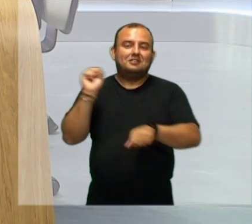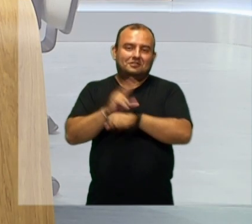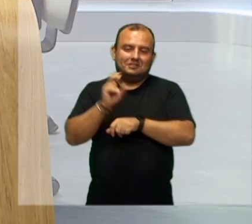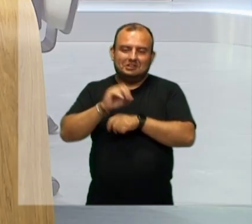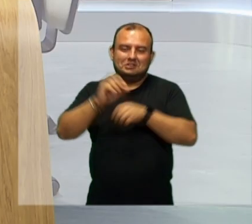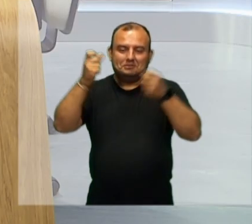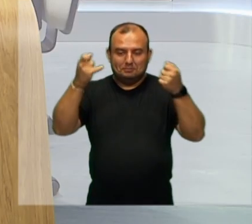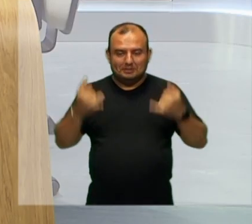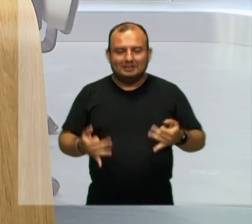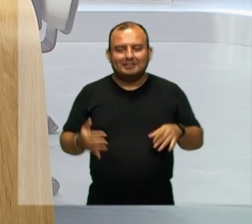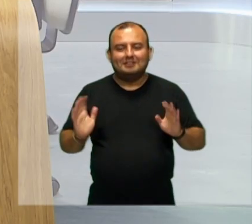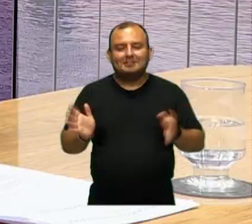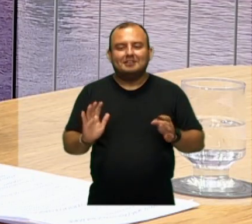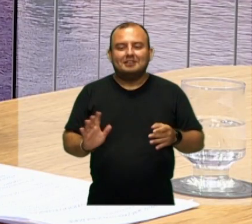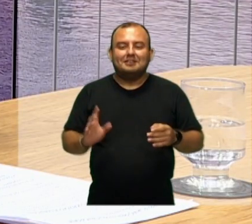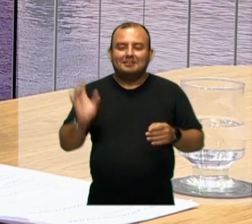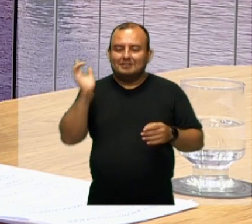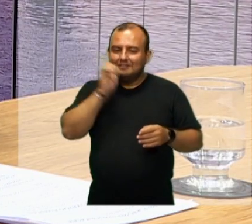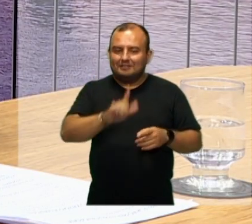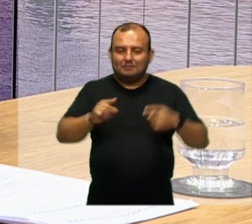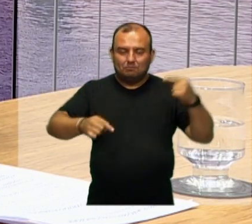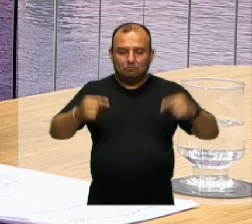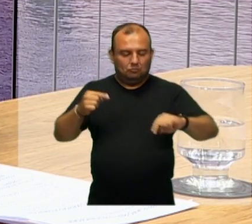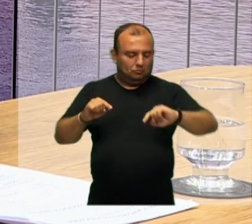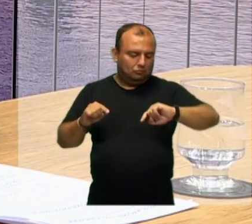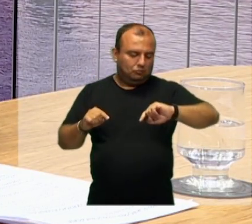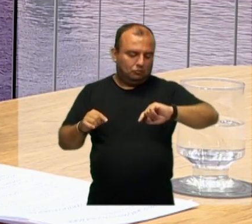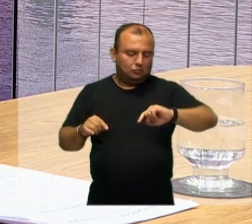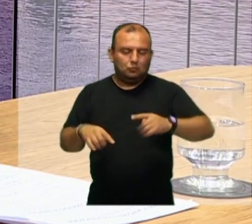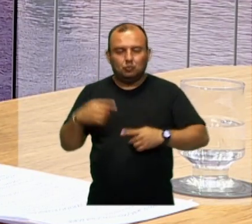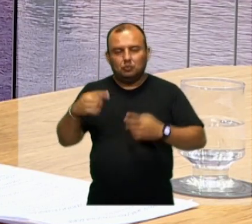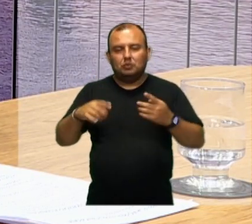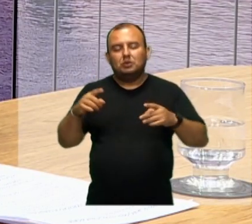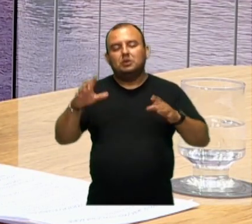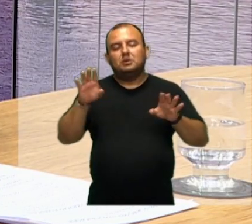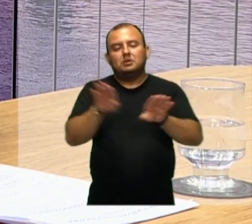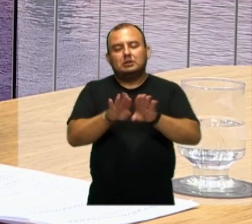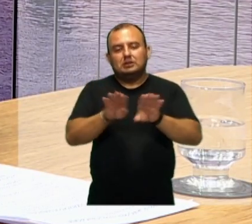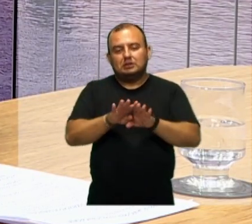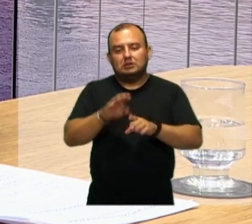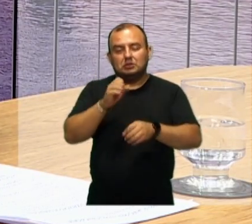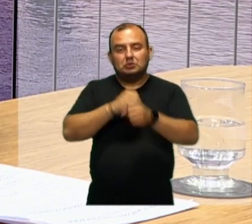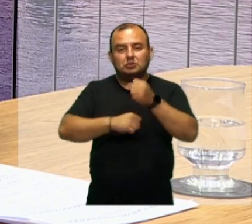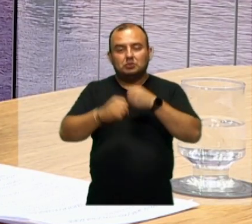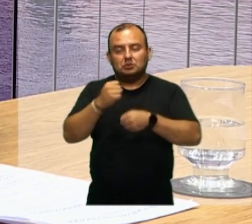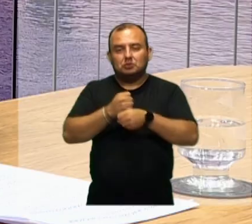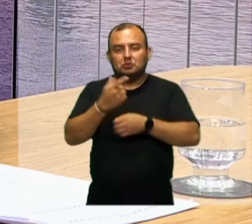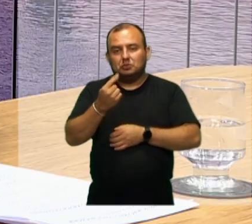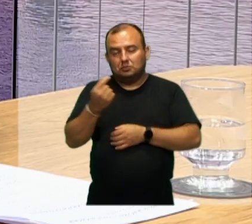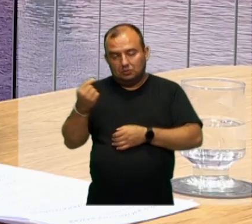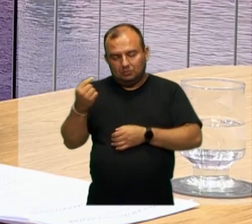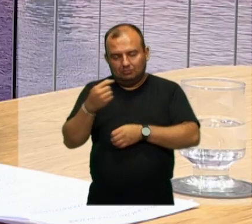estava comentando. Né? Índice para a Olimpíada de Los Angeles 2028. Sim.